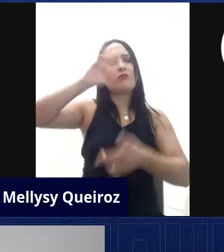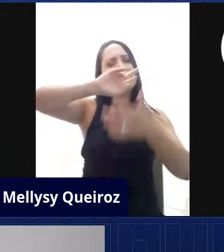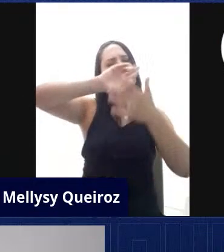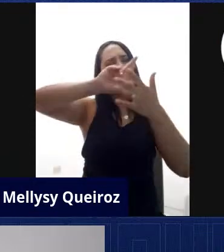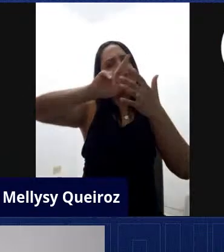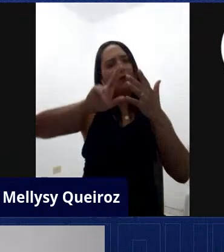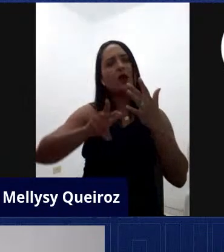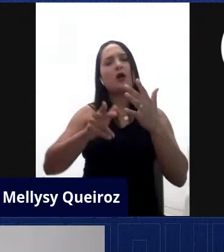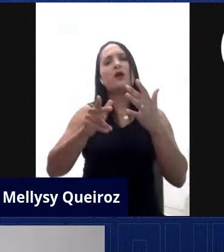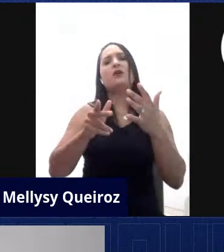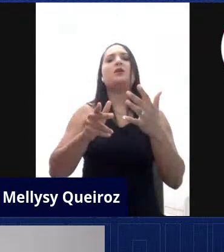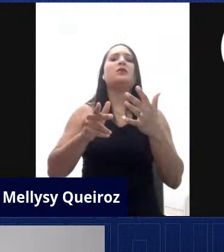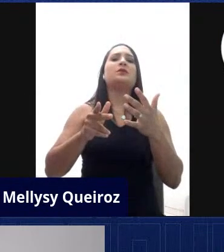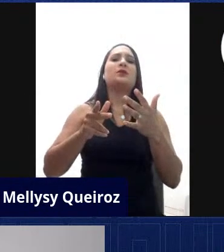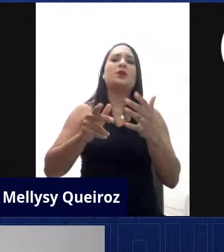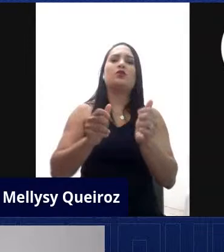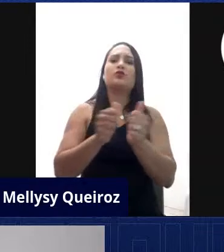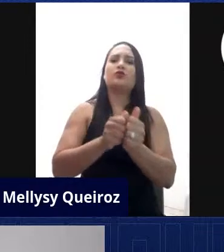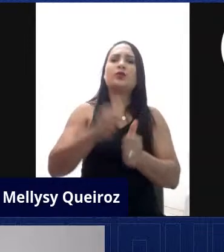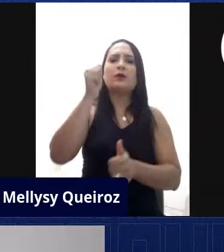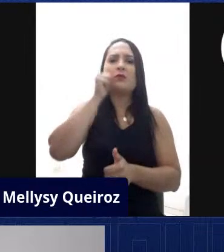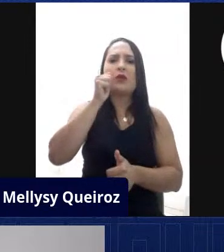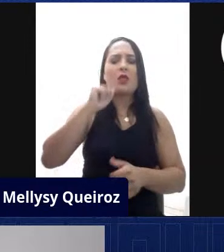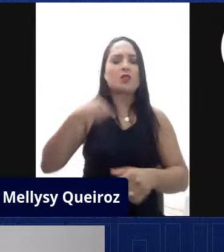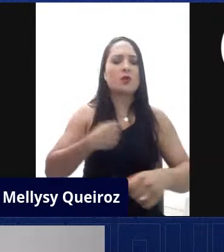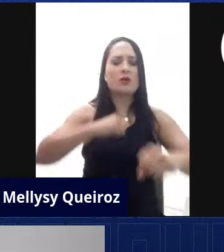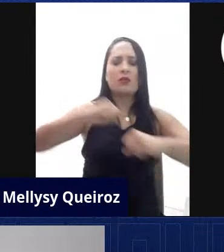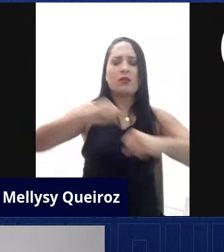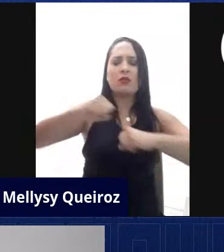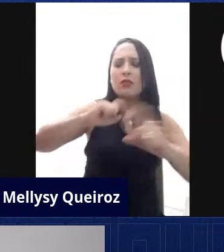a debater, a discutir, a entrar